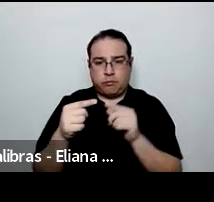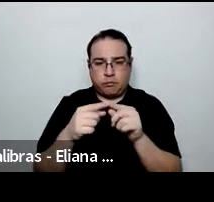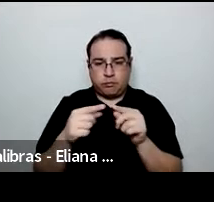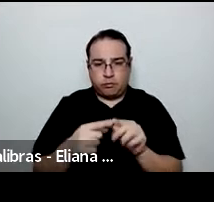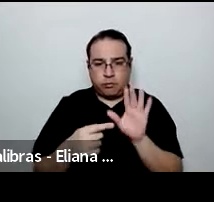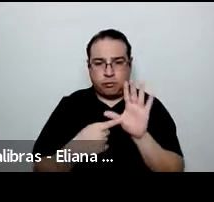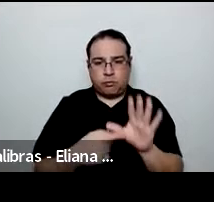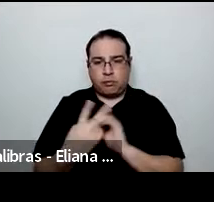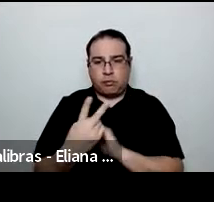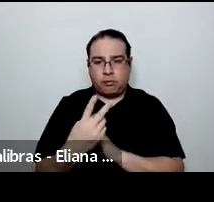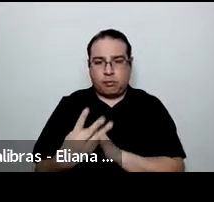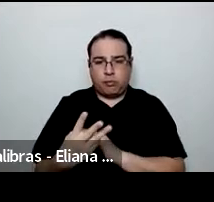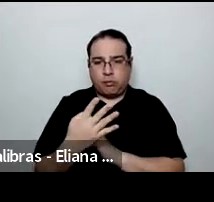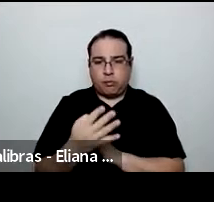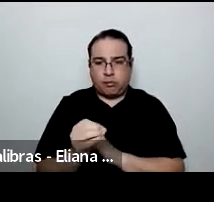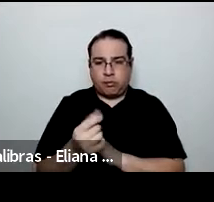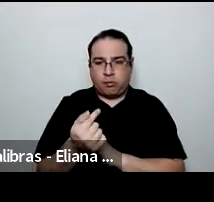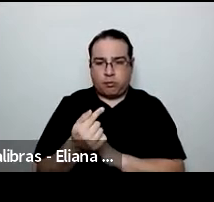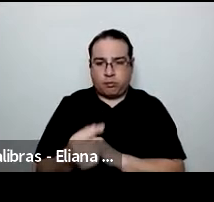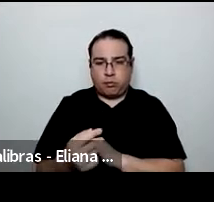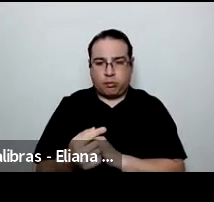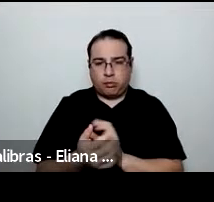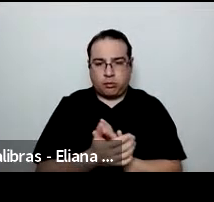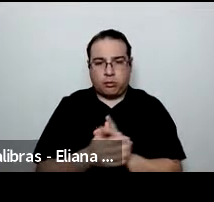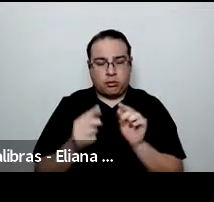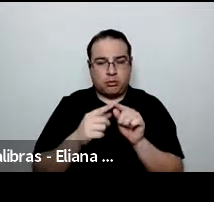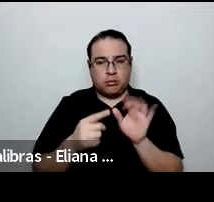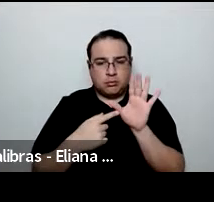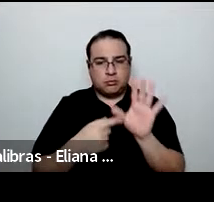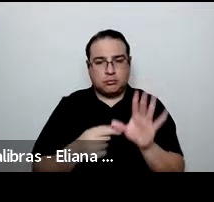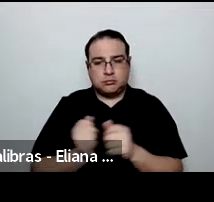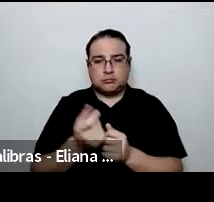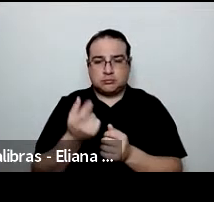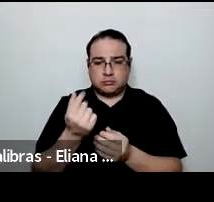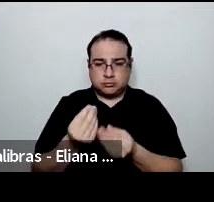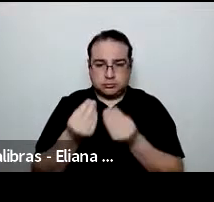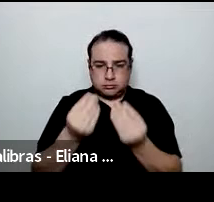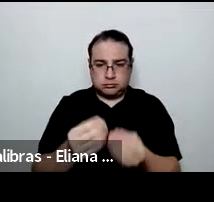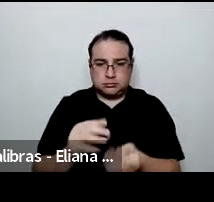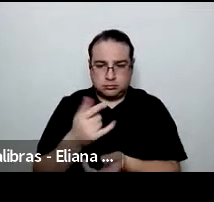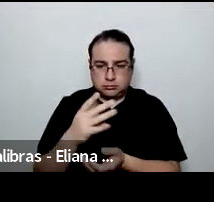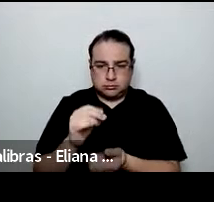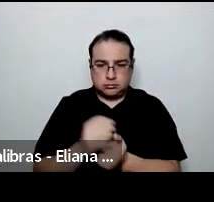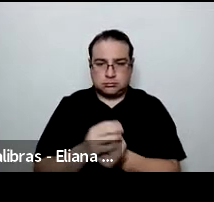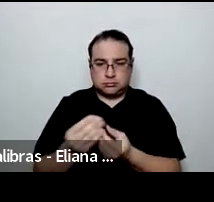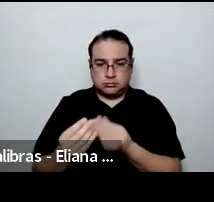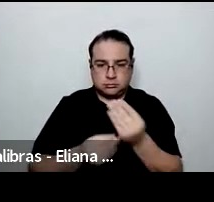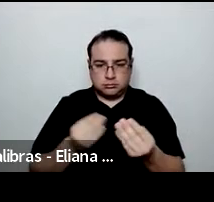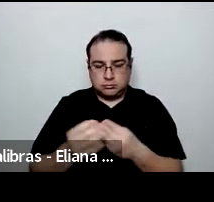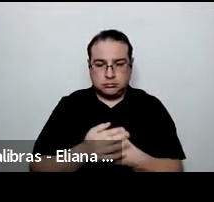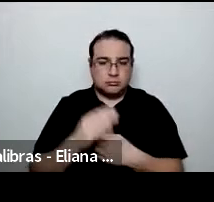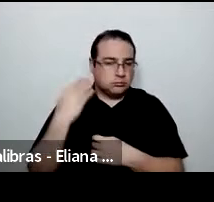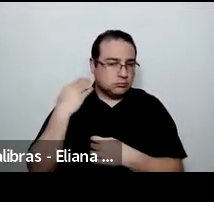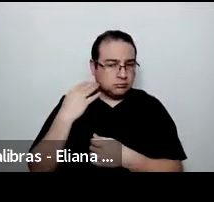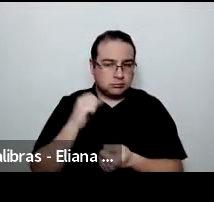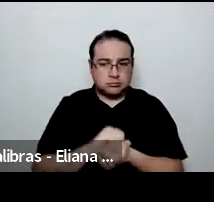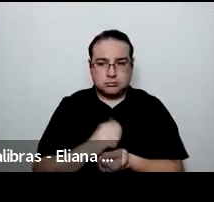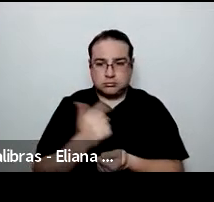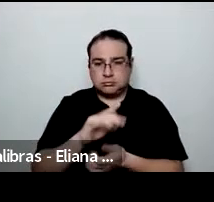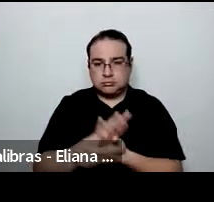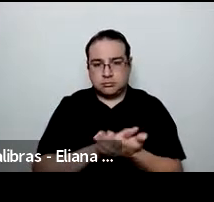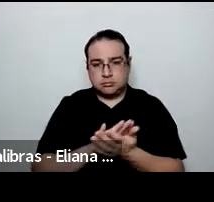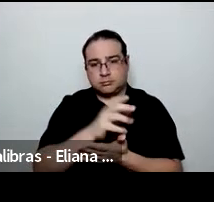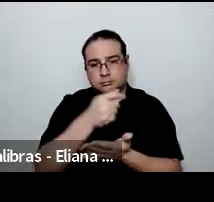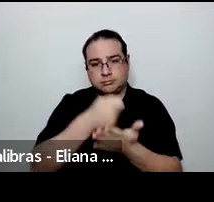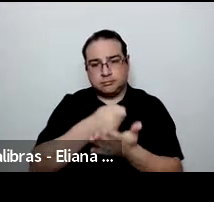resolução 23 607 no caso uma doação foi realizada mediante transferência bancário não há